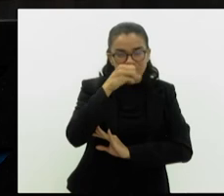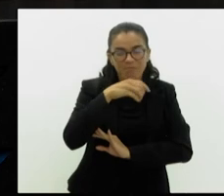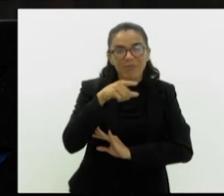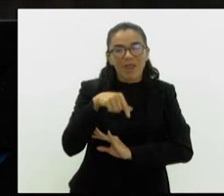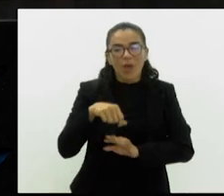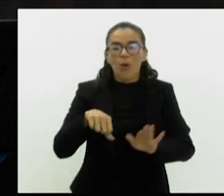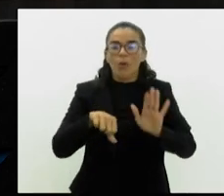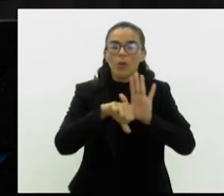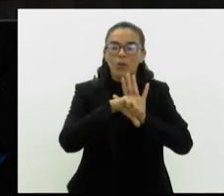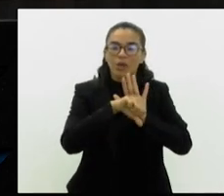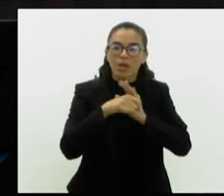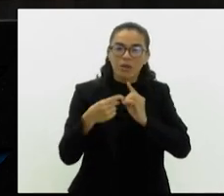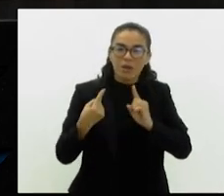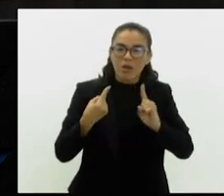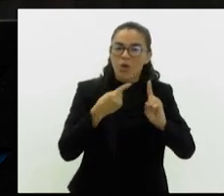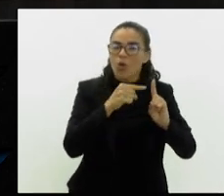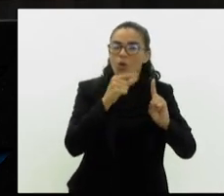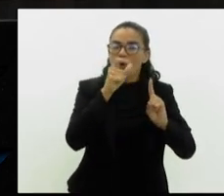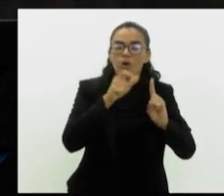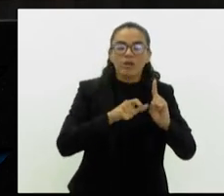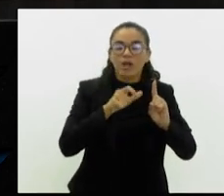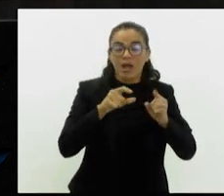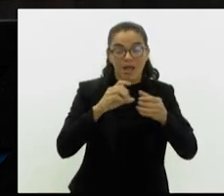crime contra a